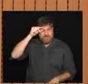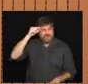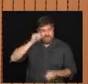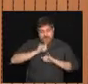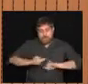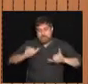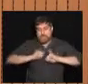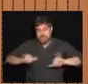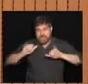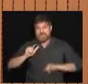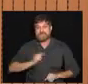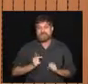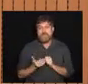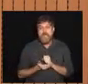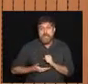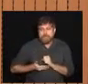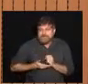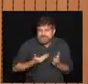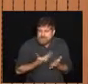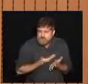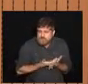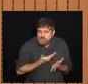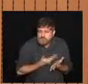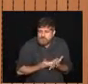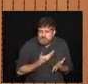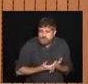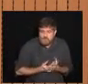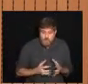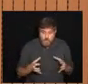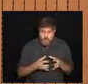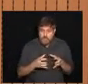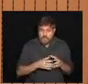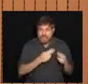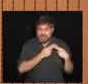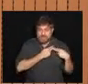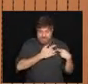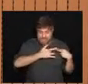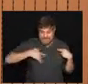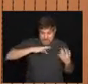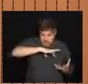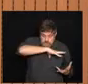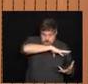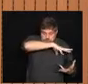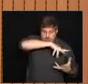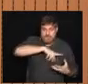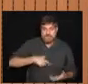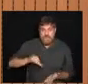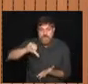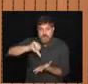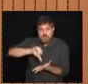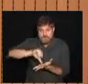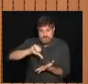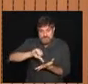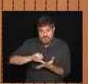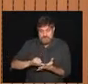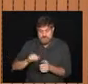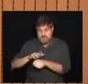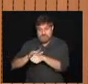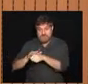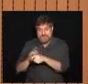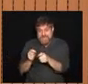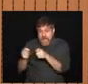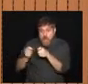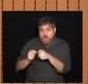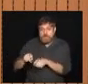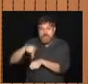anunciar foram baseadas em estudos da Organização Mundial de Saúde, o Centro de Controle de Doenças americanos,